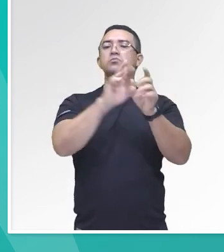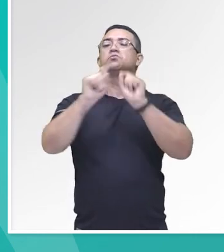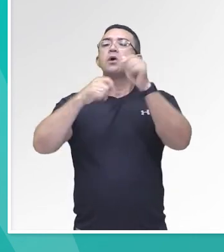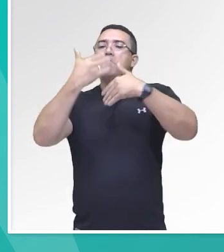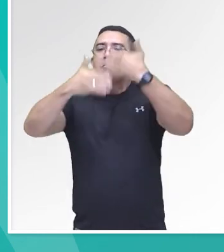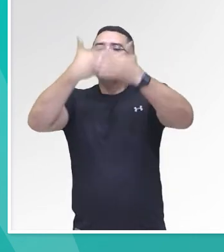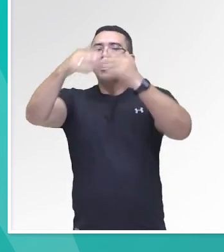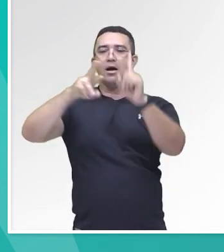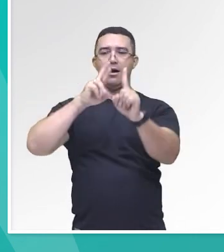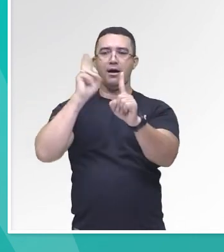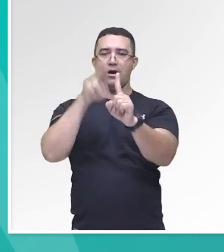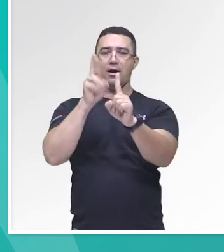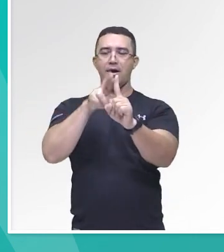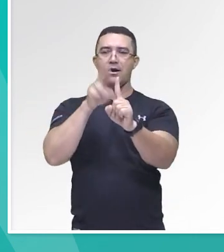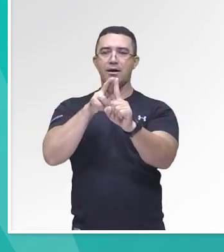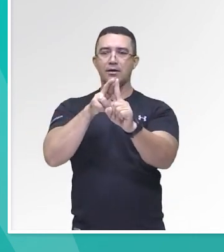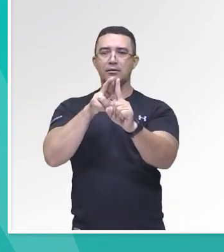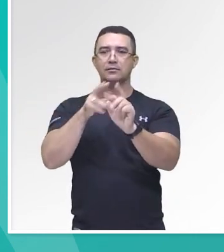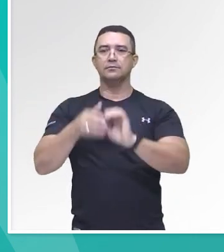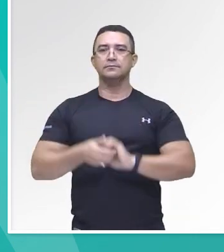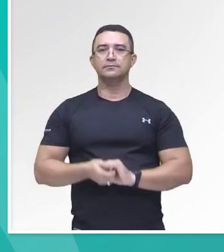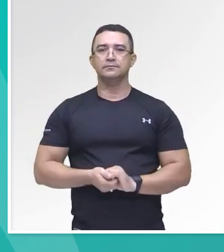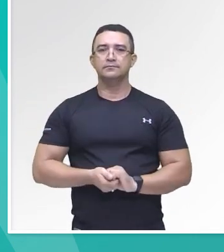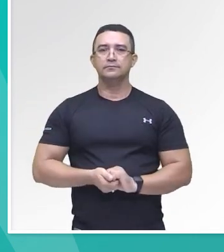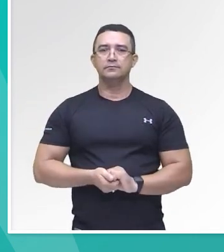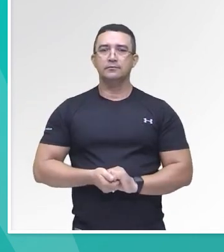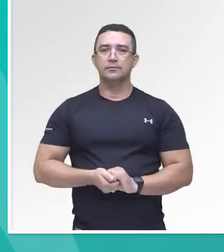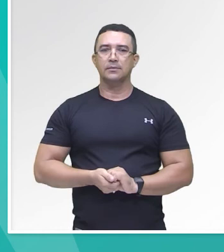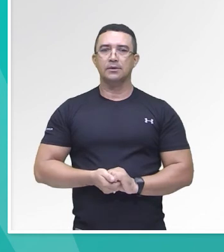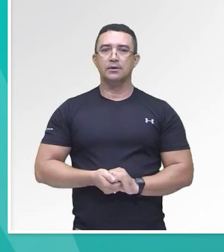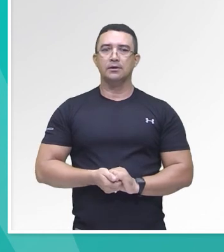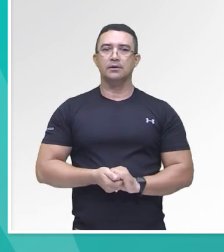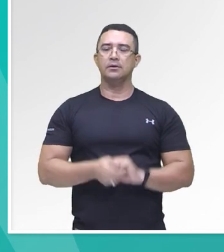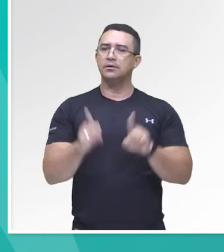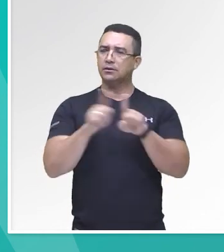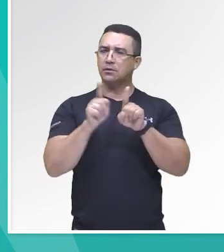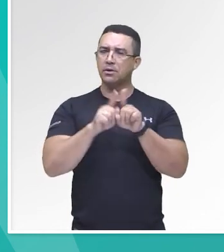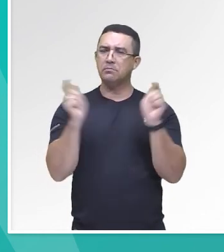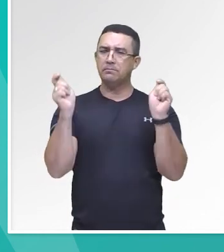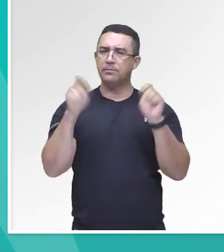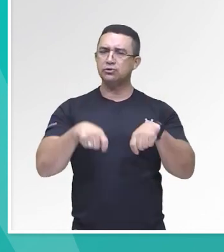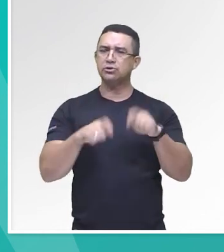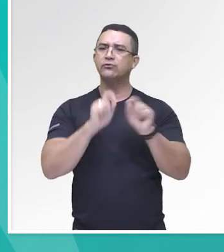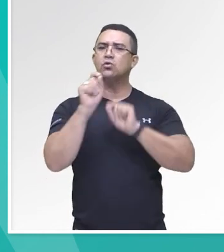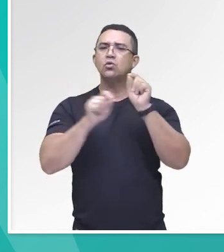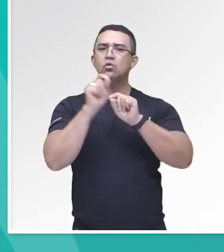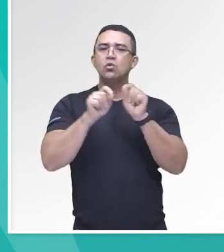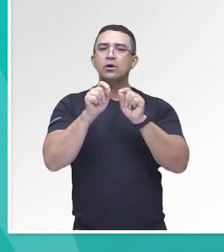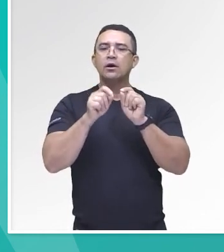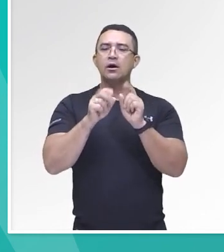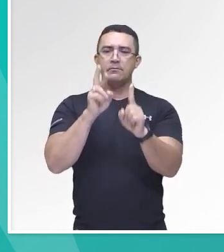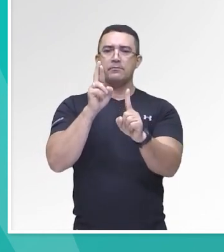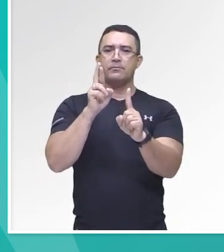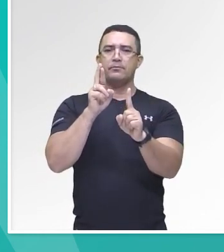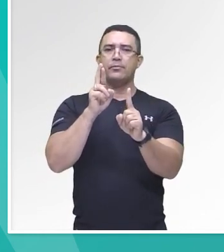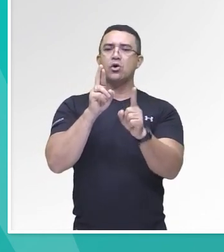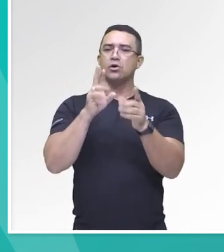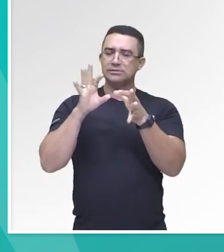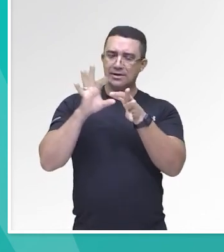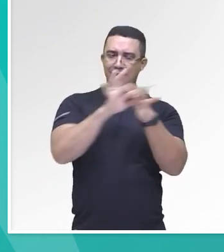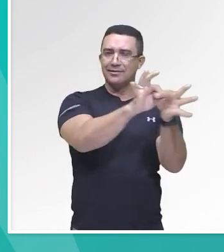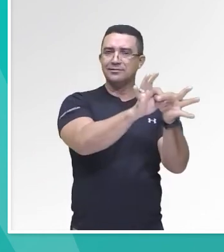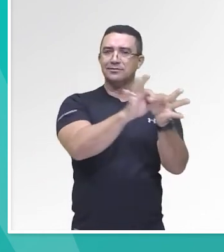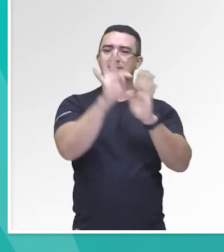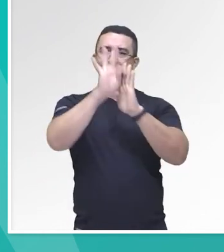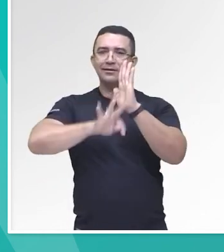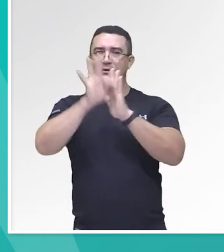de referenciação, ok? Também posso estabelecer o meu processo de coesão por